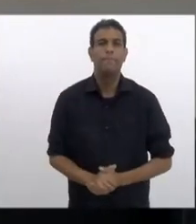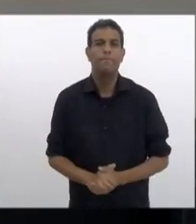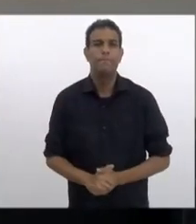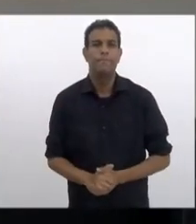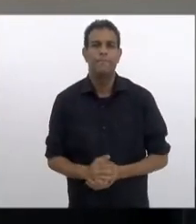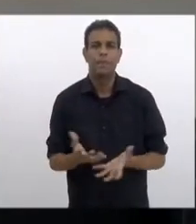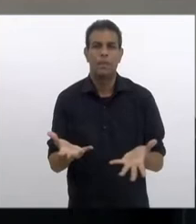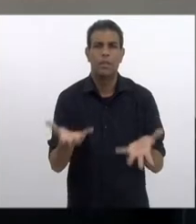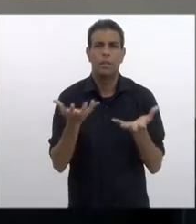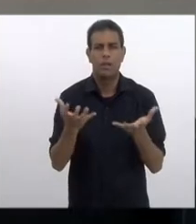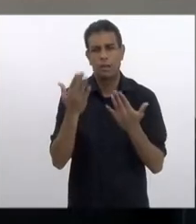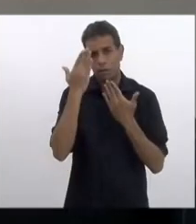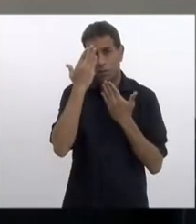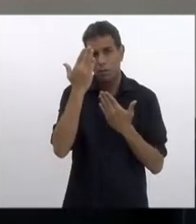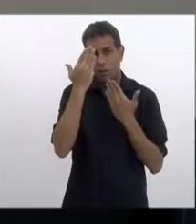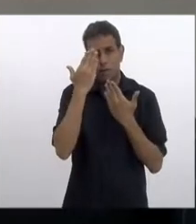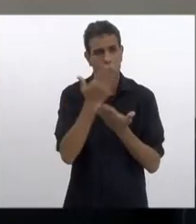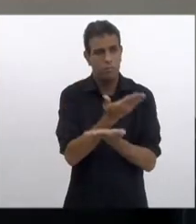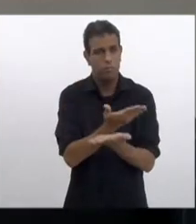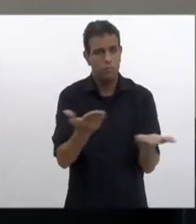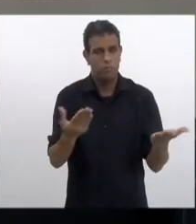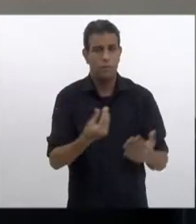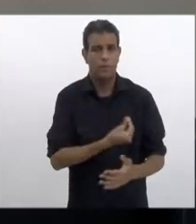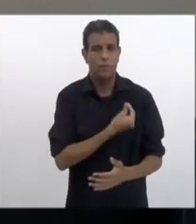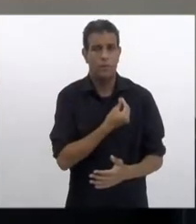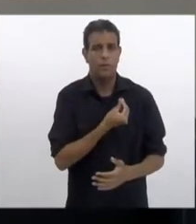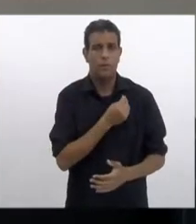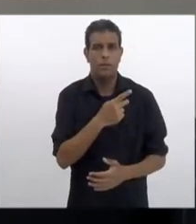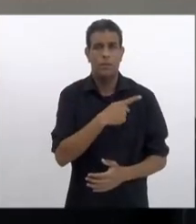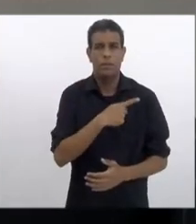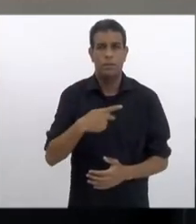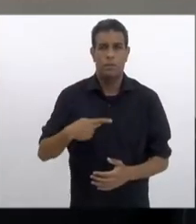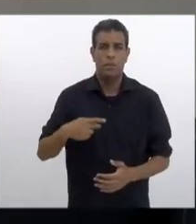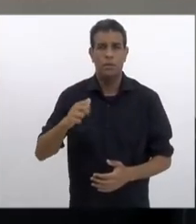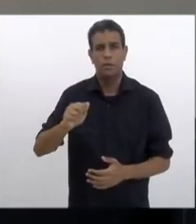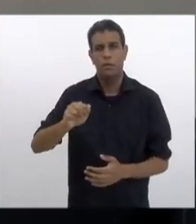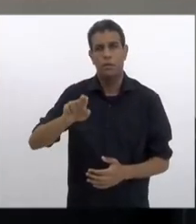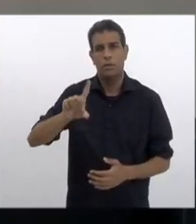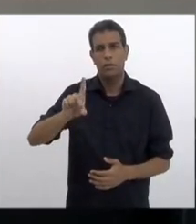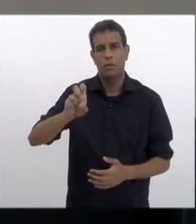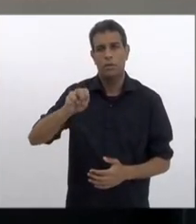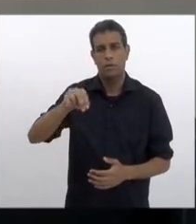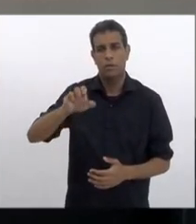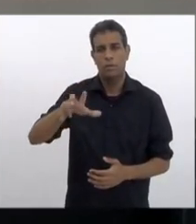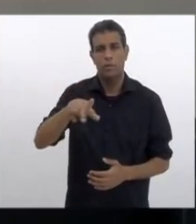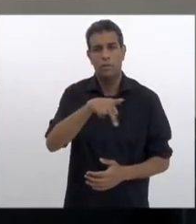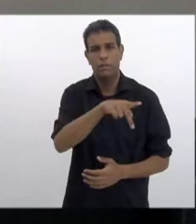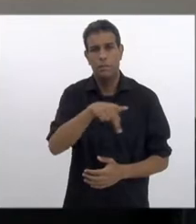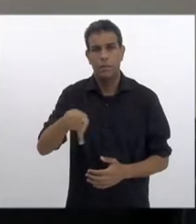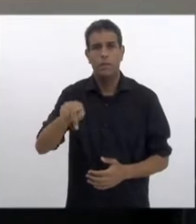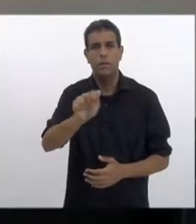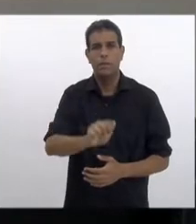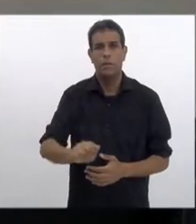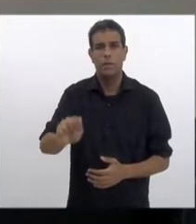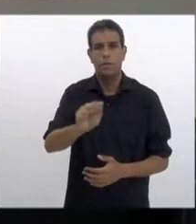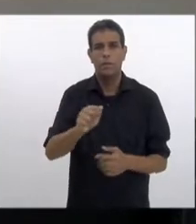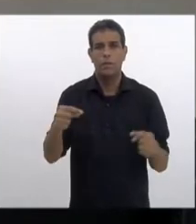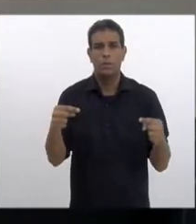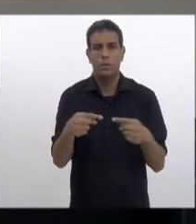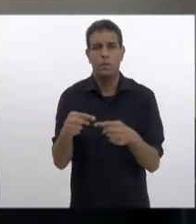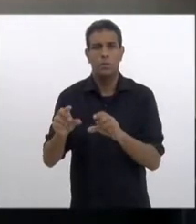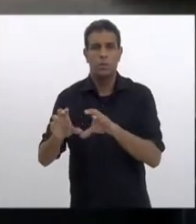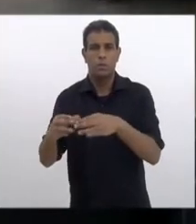Quero também agradecer a presença do pastor Aldemir Gomes, ele é o presidente da Federação Nacional das